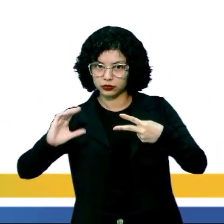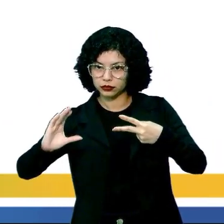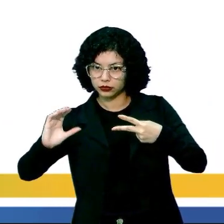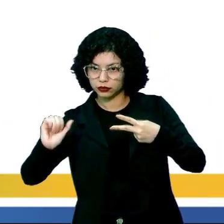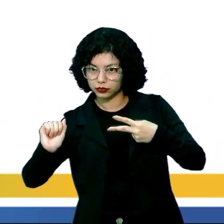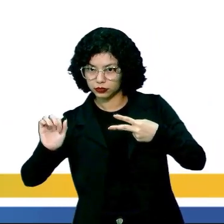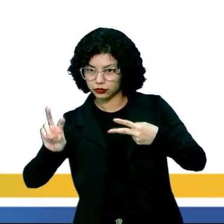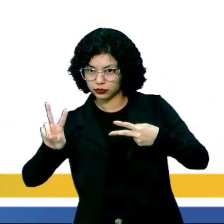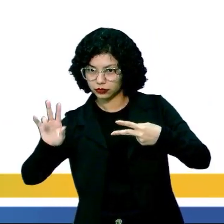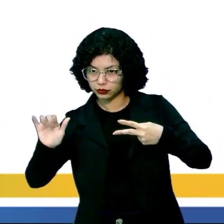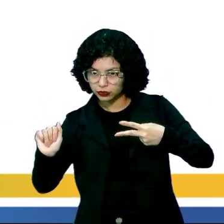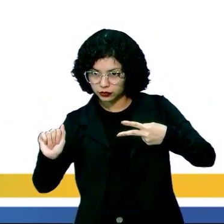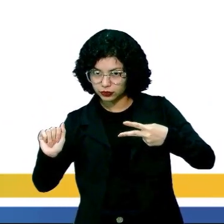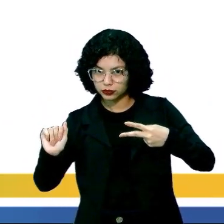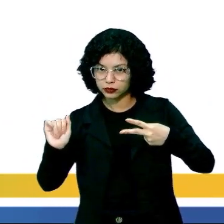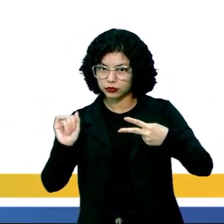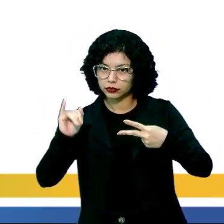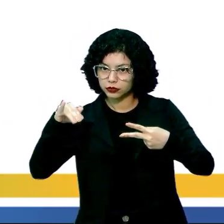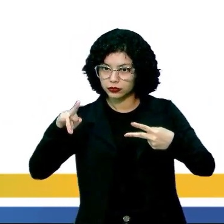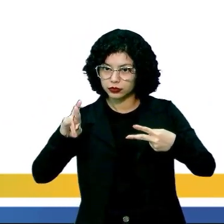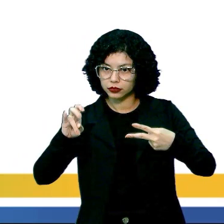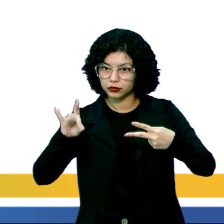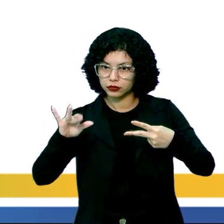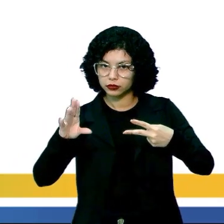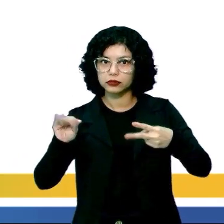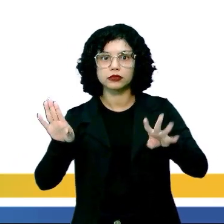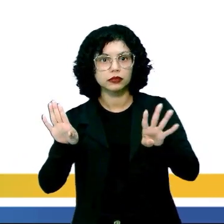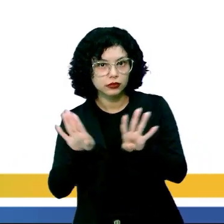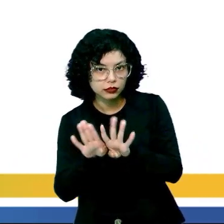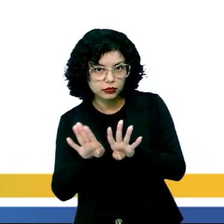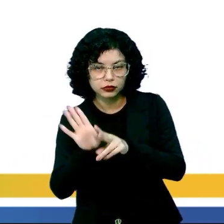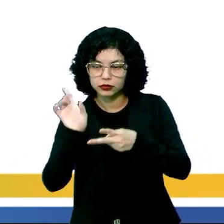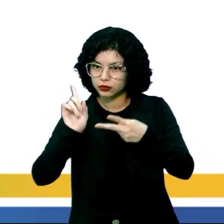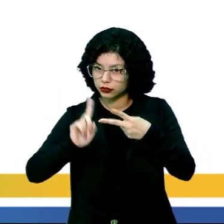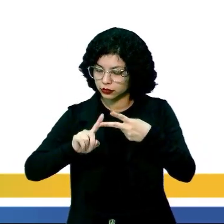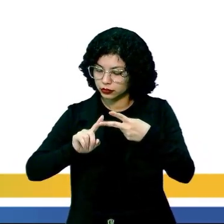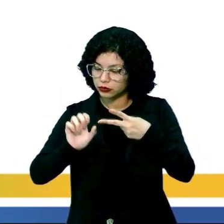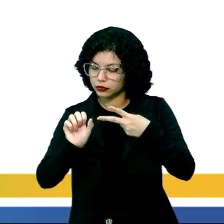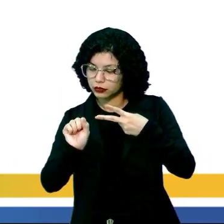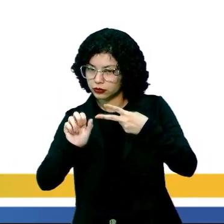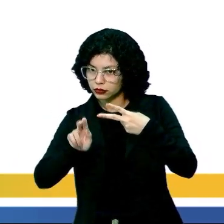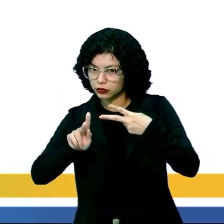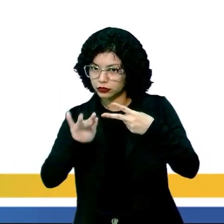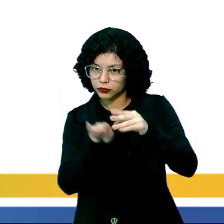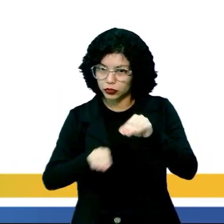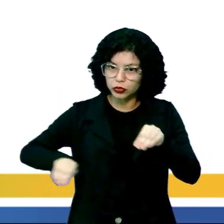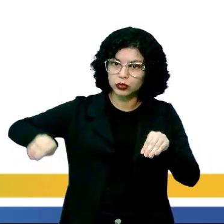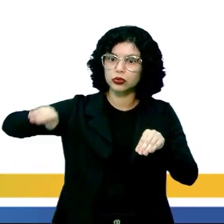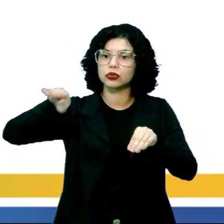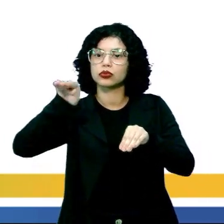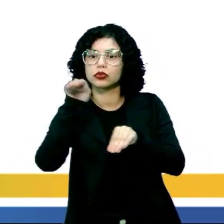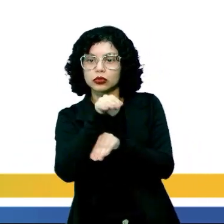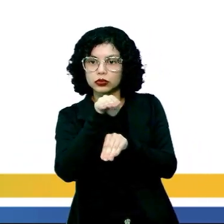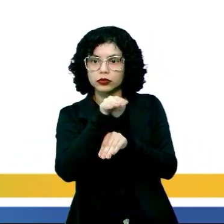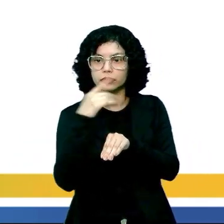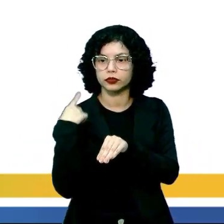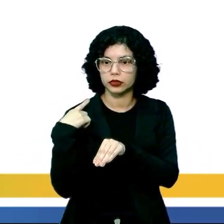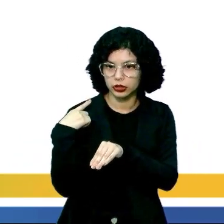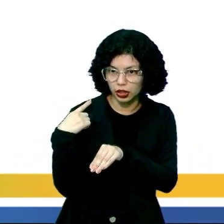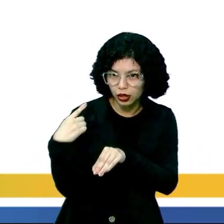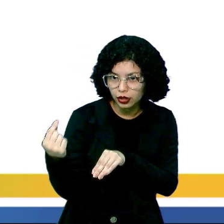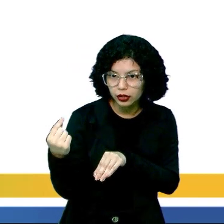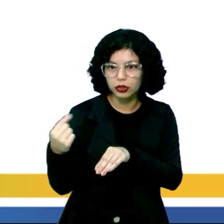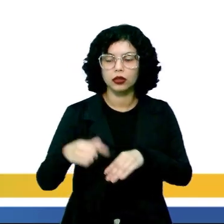cava inferior e lá em cima temos a veia cava superior, tá? Saiu pelo